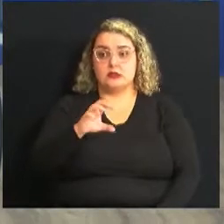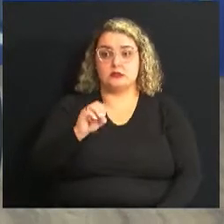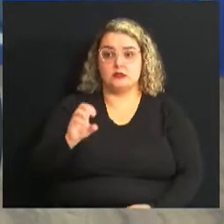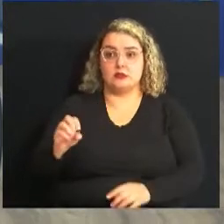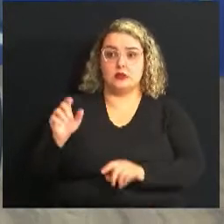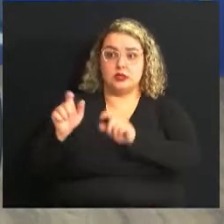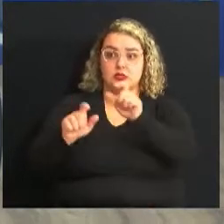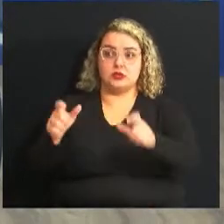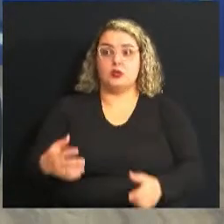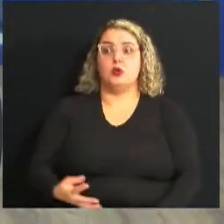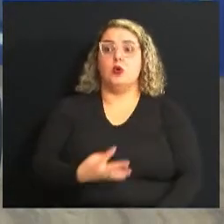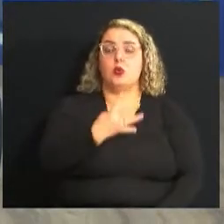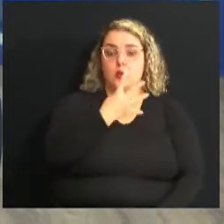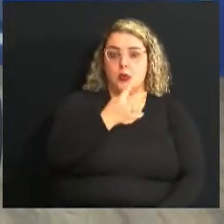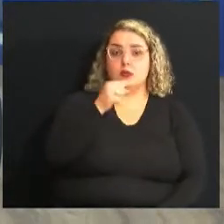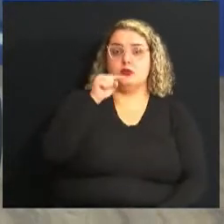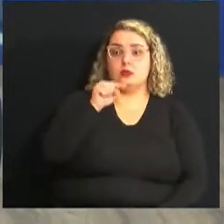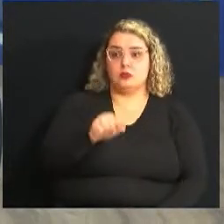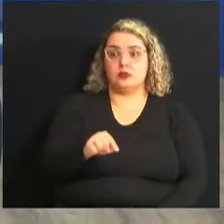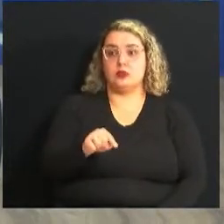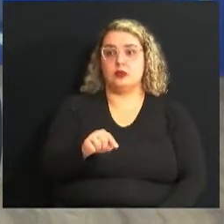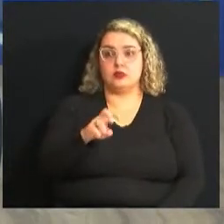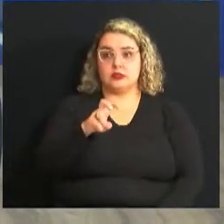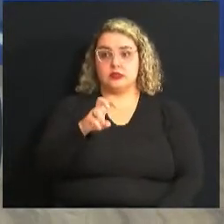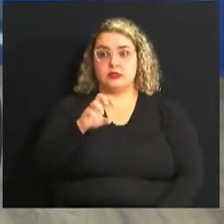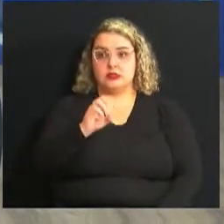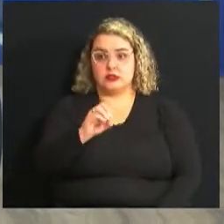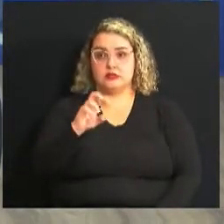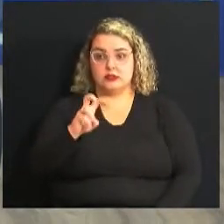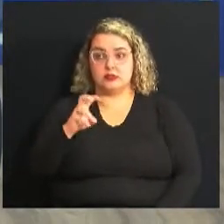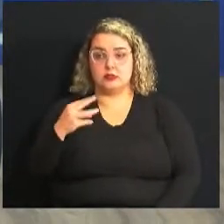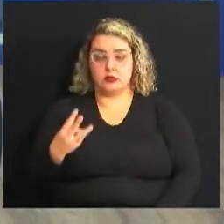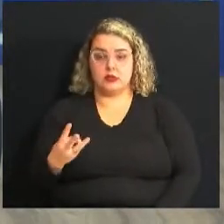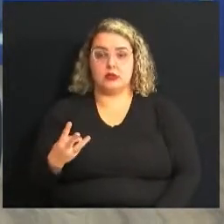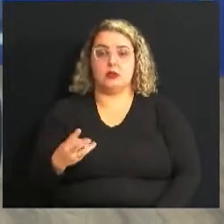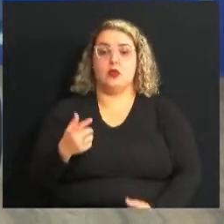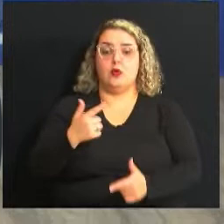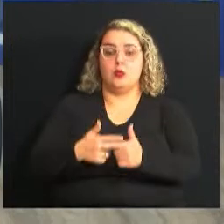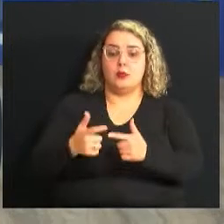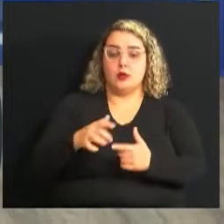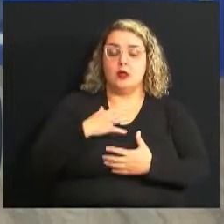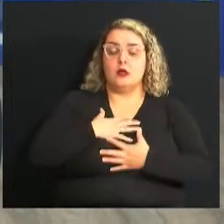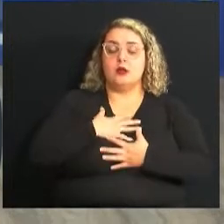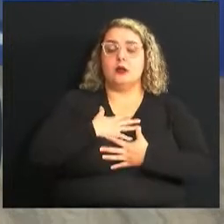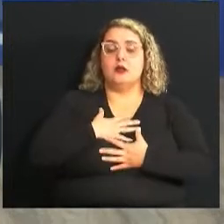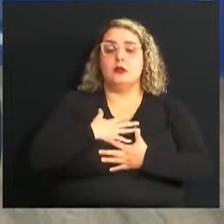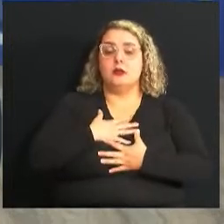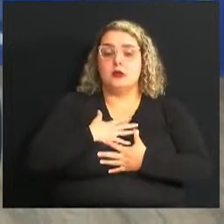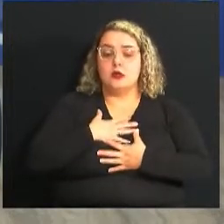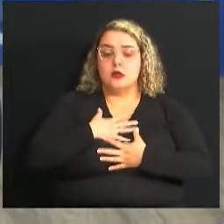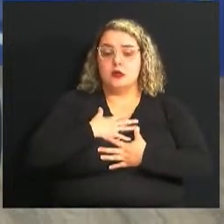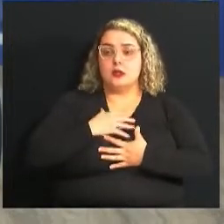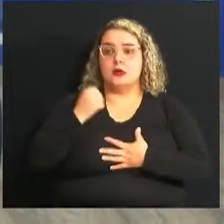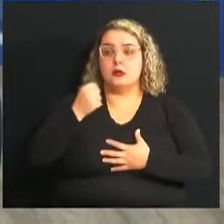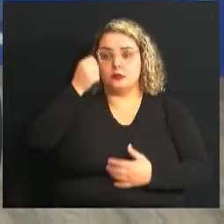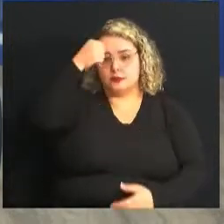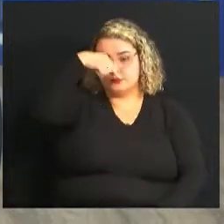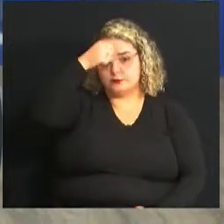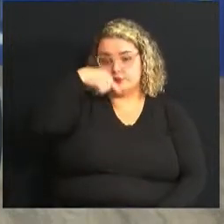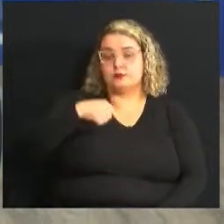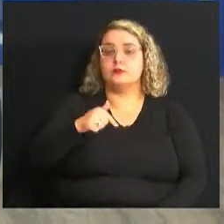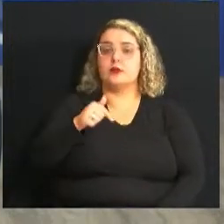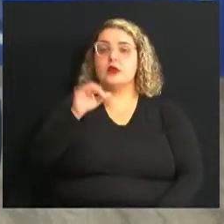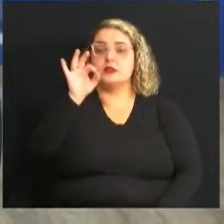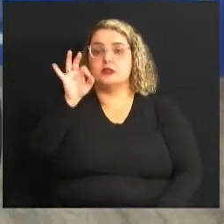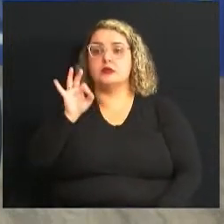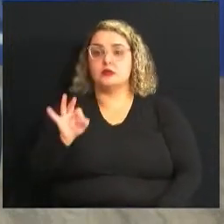4.053 foram diagnosticadas com a síndrome respiratória, com uma síndrome gripal, e aí 7% então dos